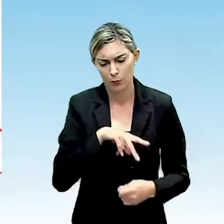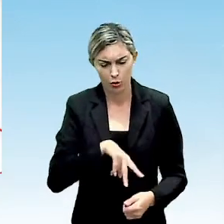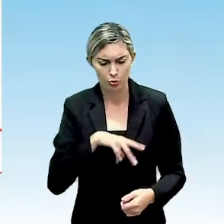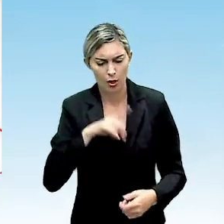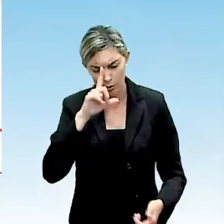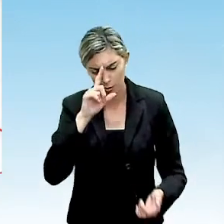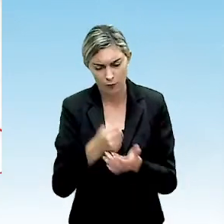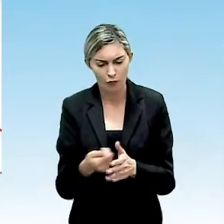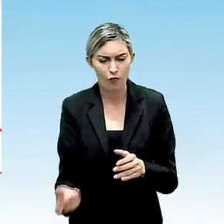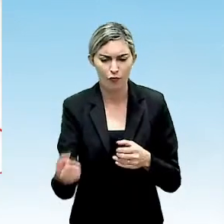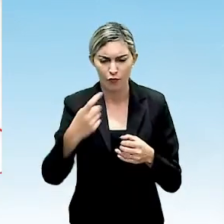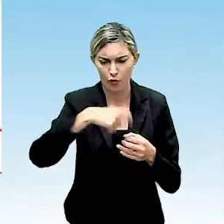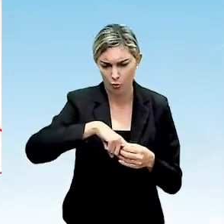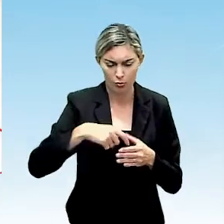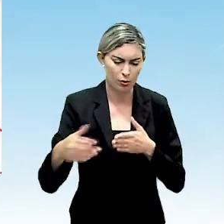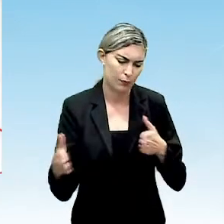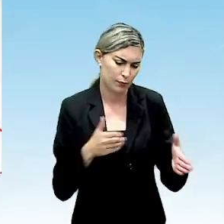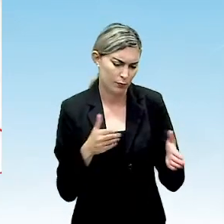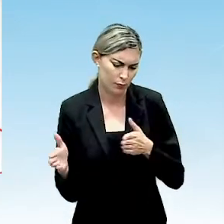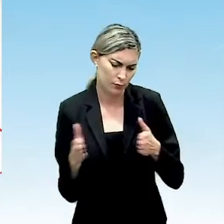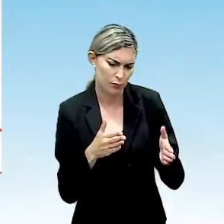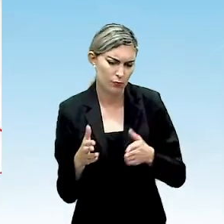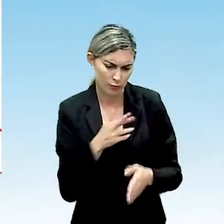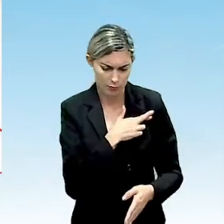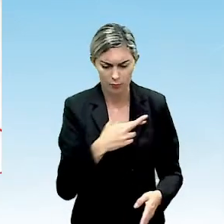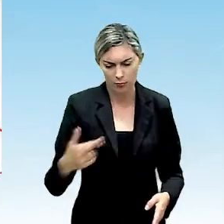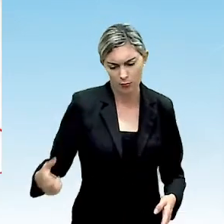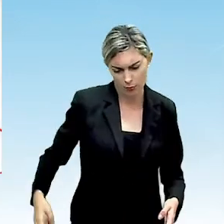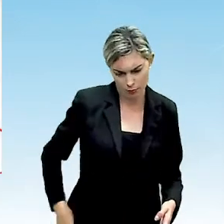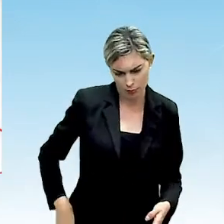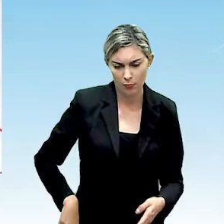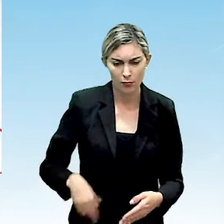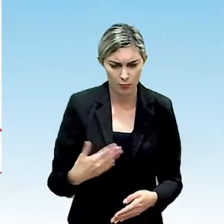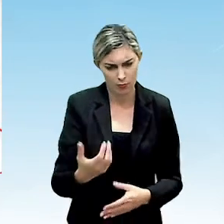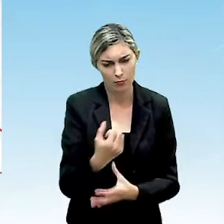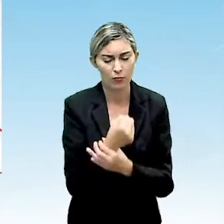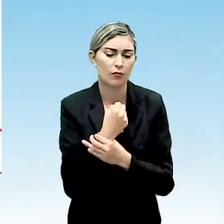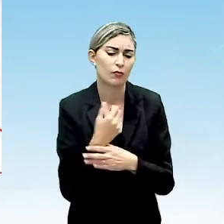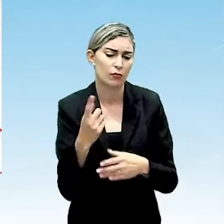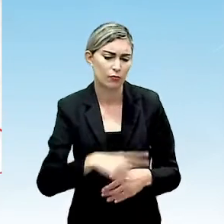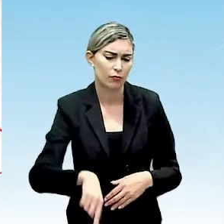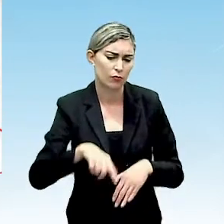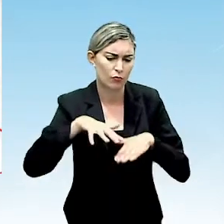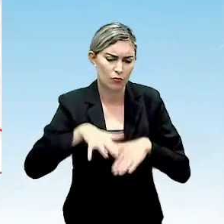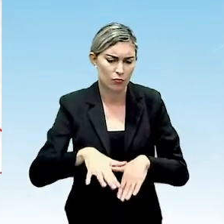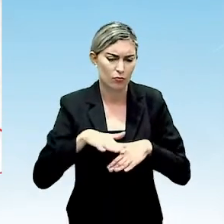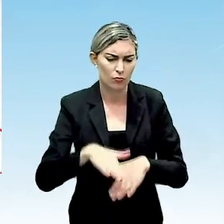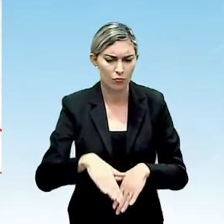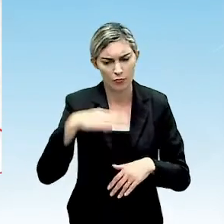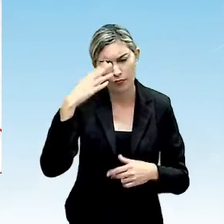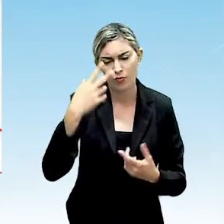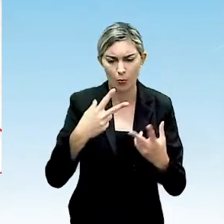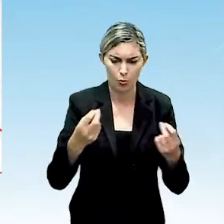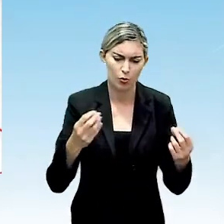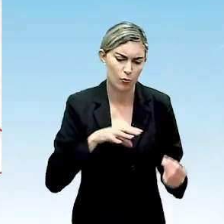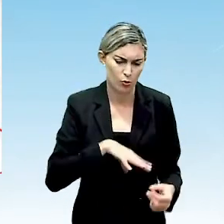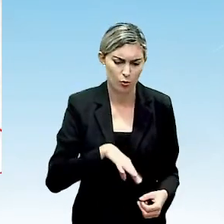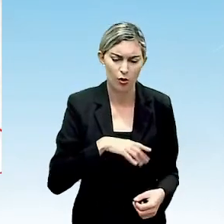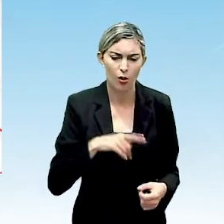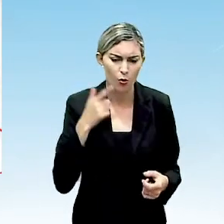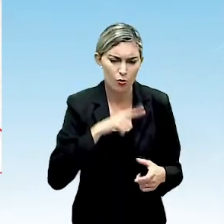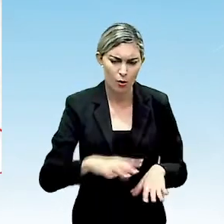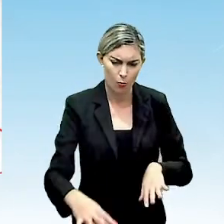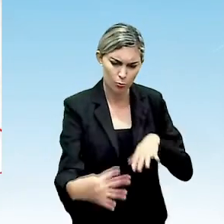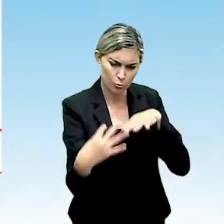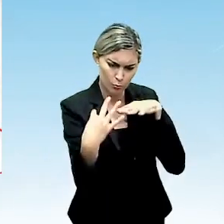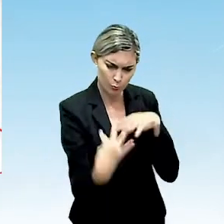decidisse voltar naquele período regencial, quem garante que o nosso exército, formado por muitos portugueses, iria bater de